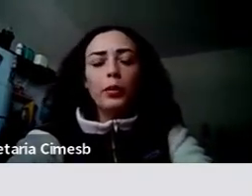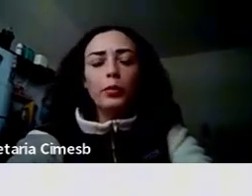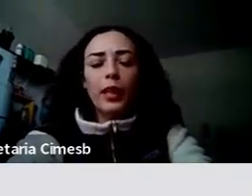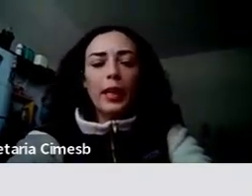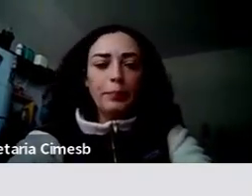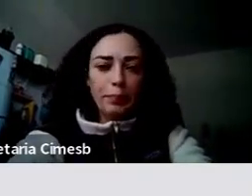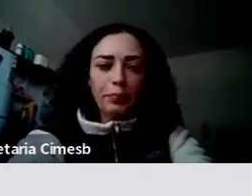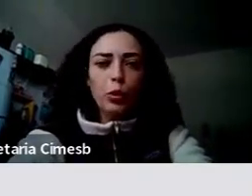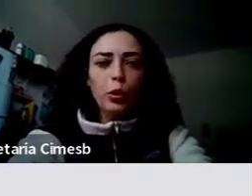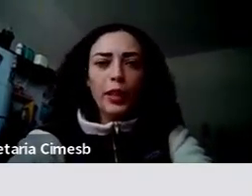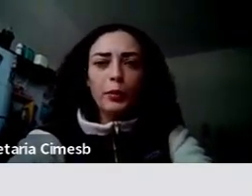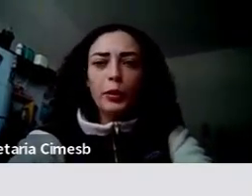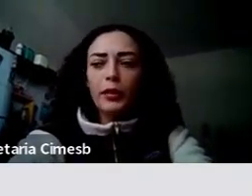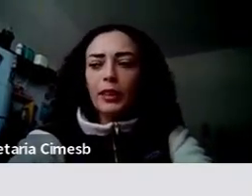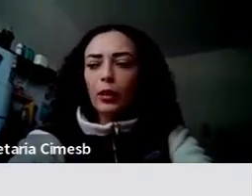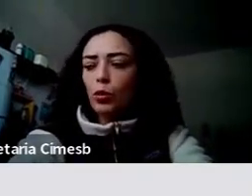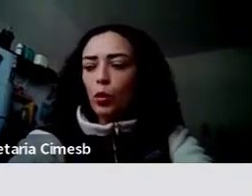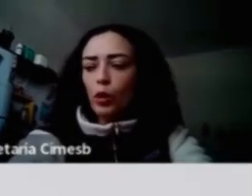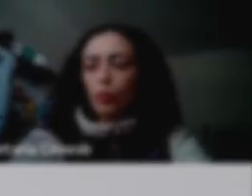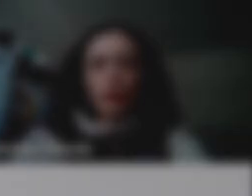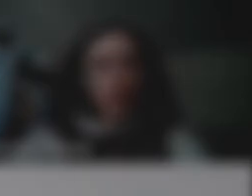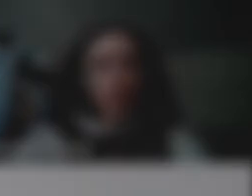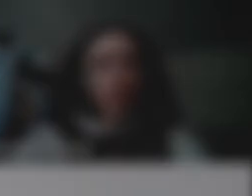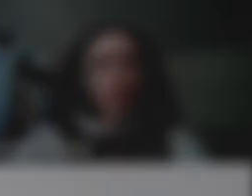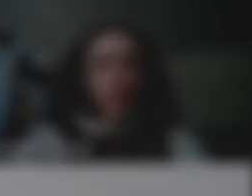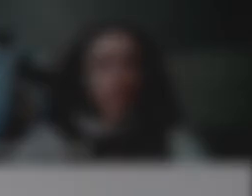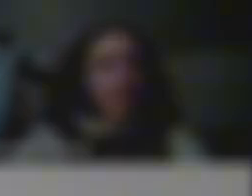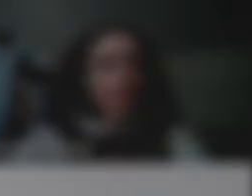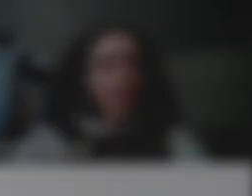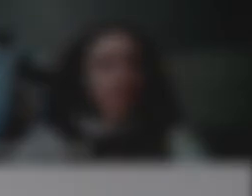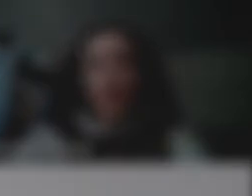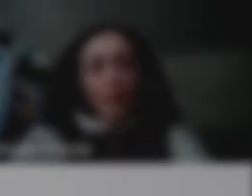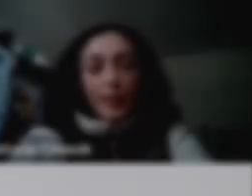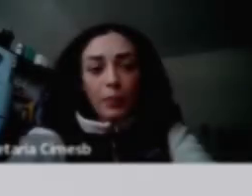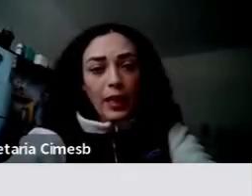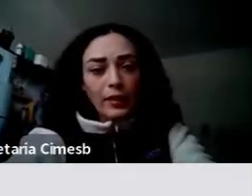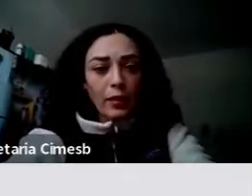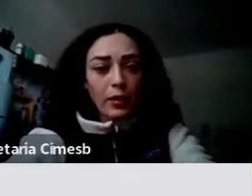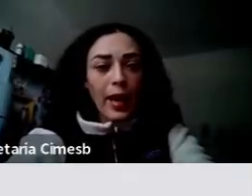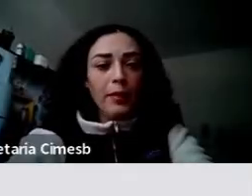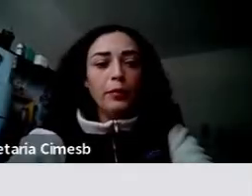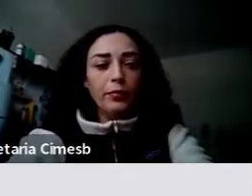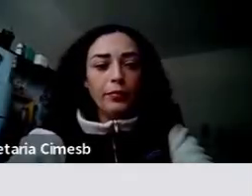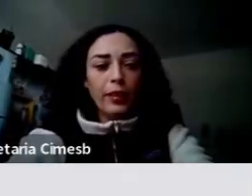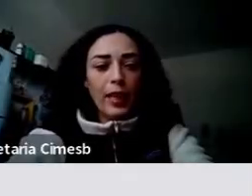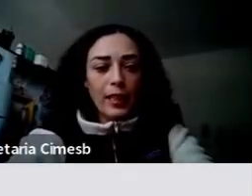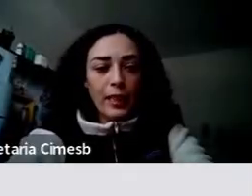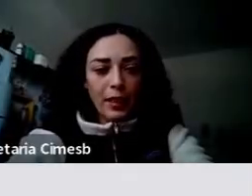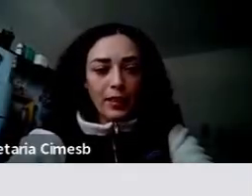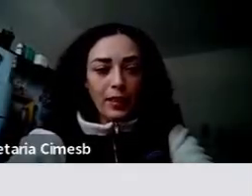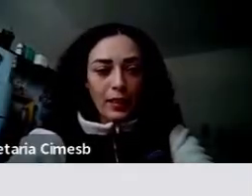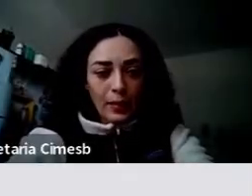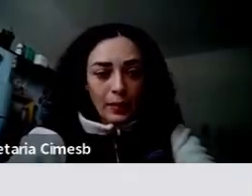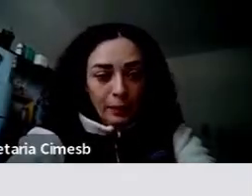interessante. Aí eu perguntei, e o Júlio respondeu assim, eu sonho com as pessoas falando em Libras. Eu falei, mesmo que elas não saibam falar